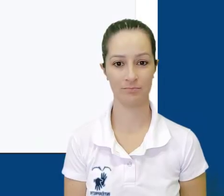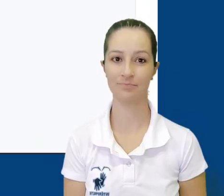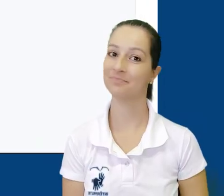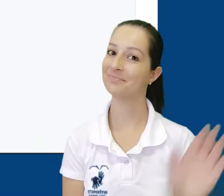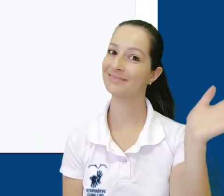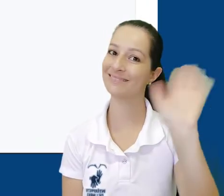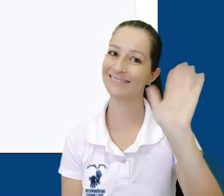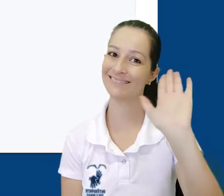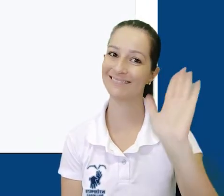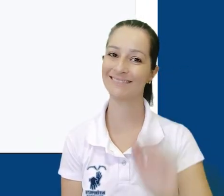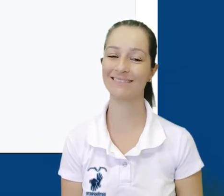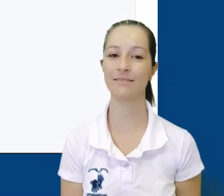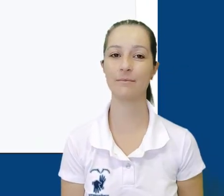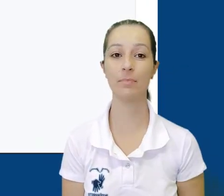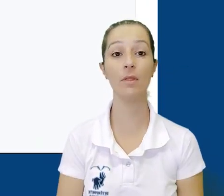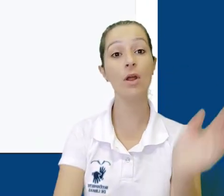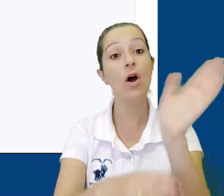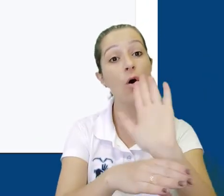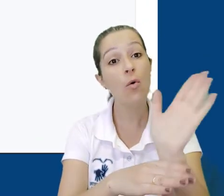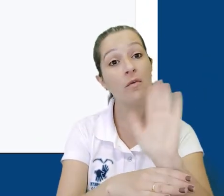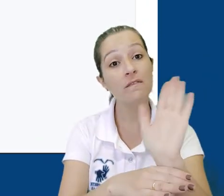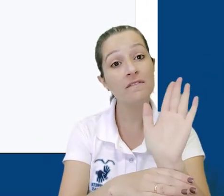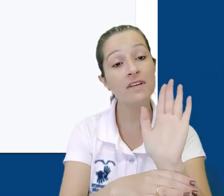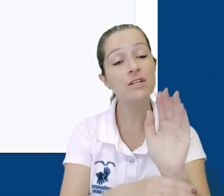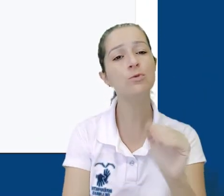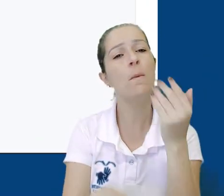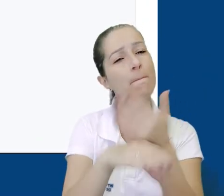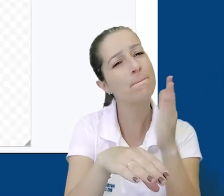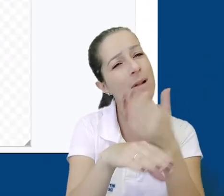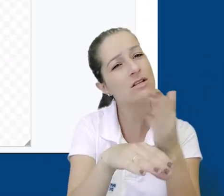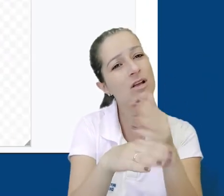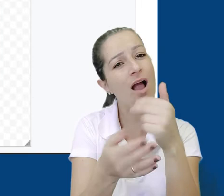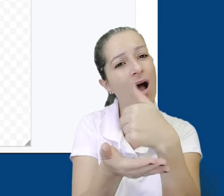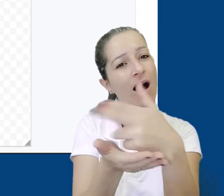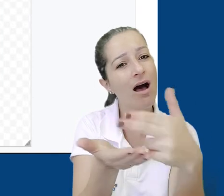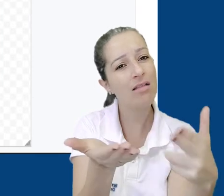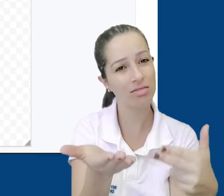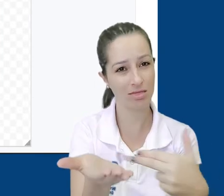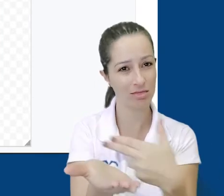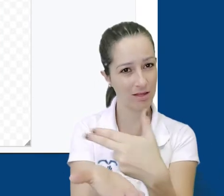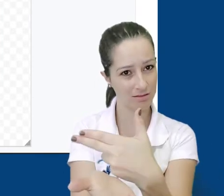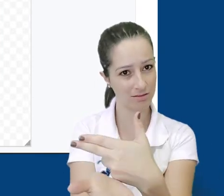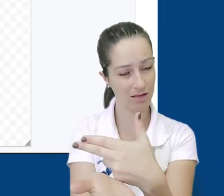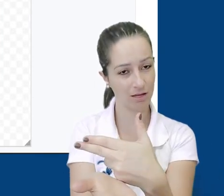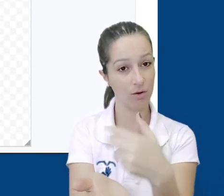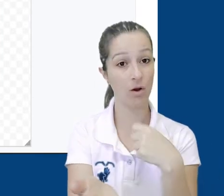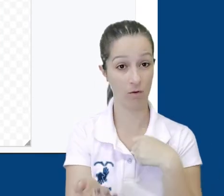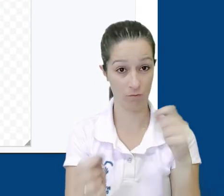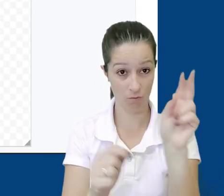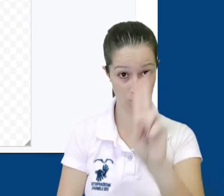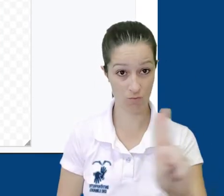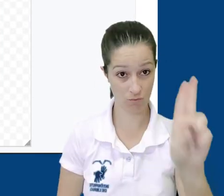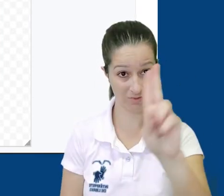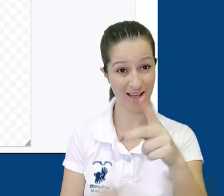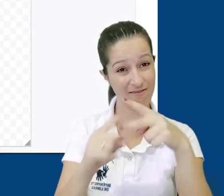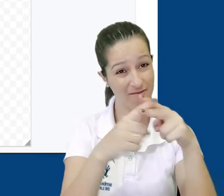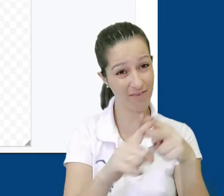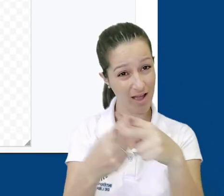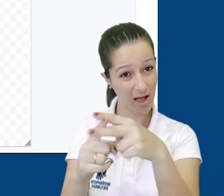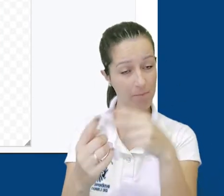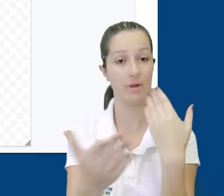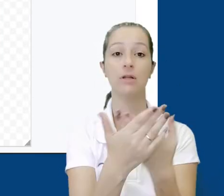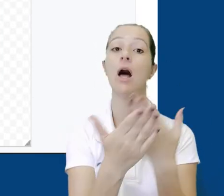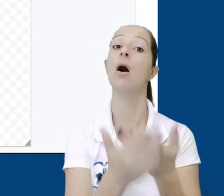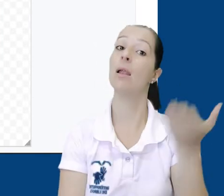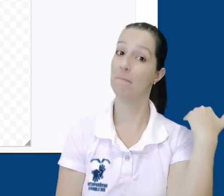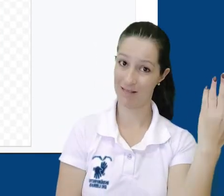o olá nesse vídeo nós vamos praticar um pouco eu vou fazer um desenho utilizando as ferramentas que aprendemos na última